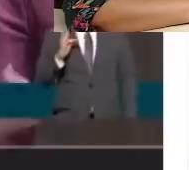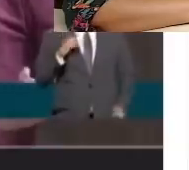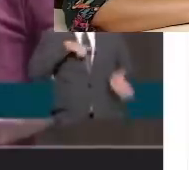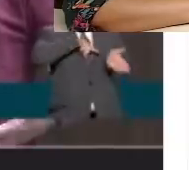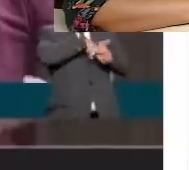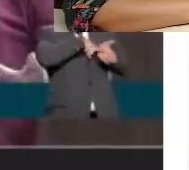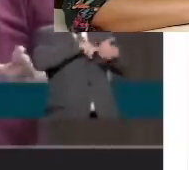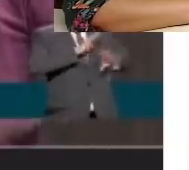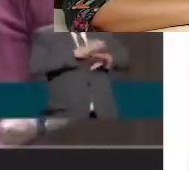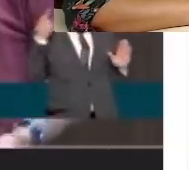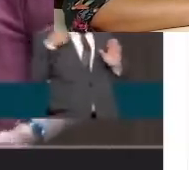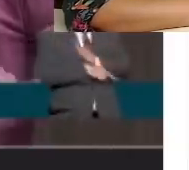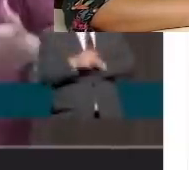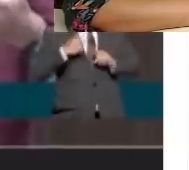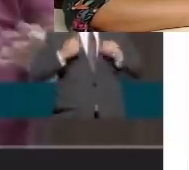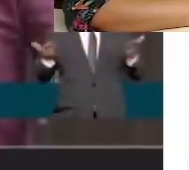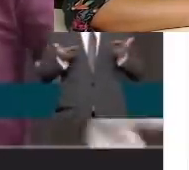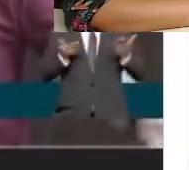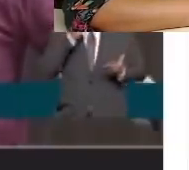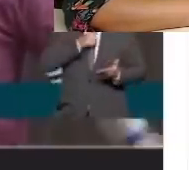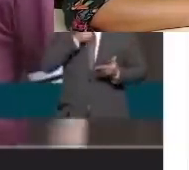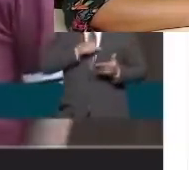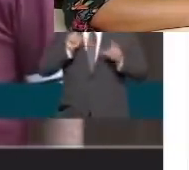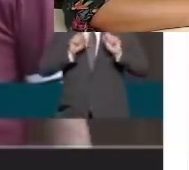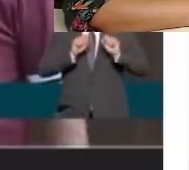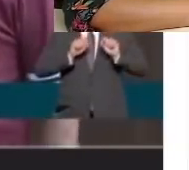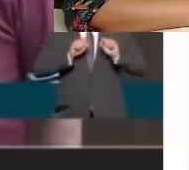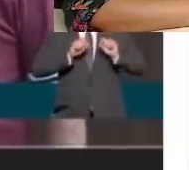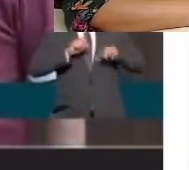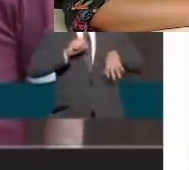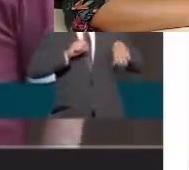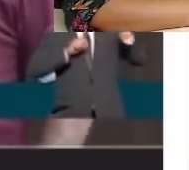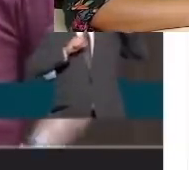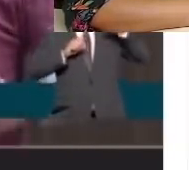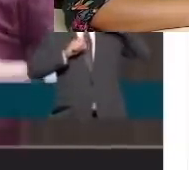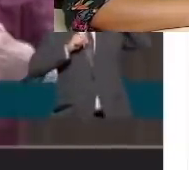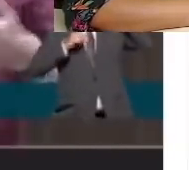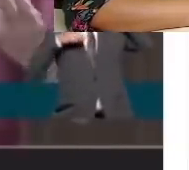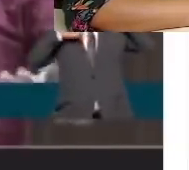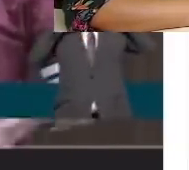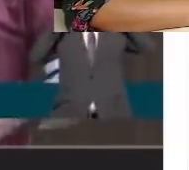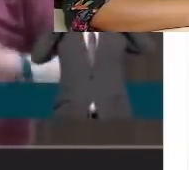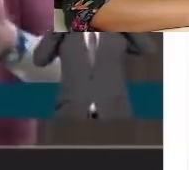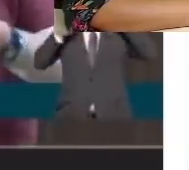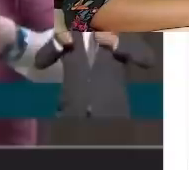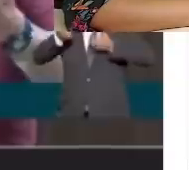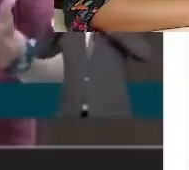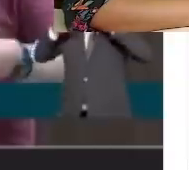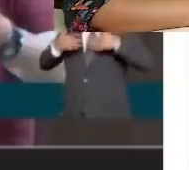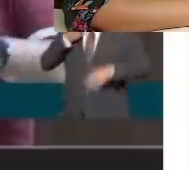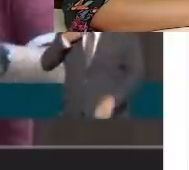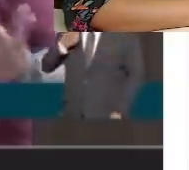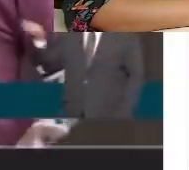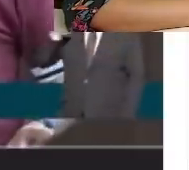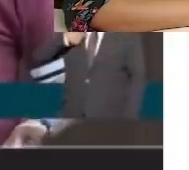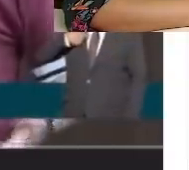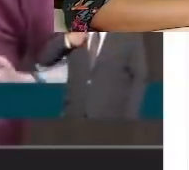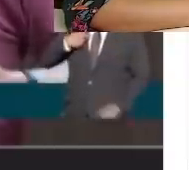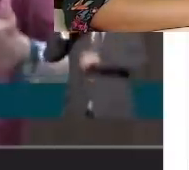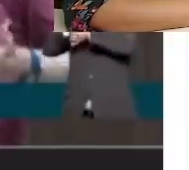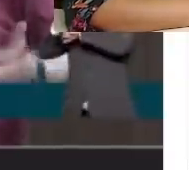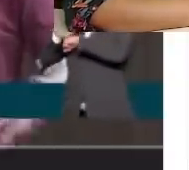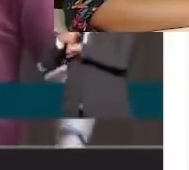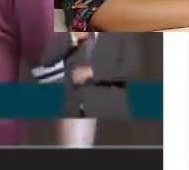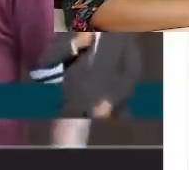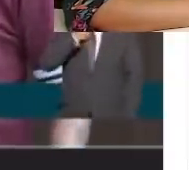Por que até? Porque conseguimos agora adentrar o telefone dos advogados. Advogado que dá uma declaração como aquela, que falou que era pago por um órgão de imprensa.